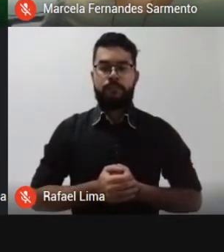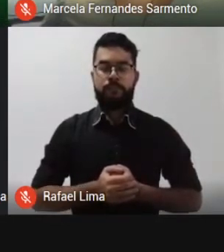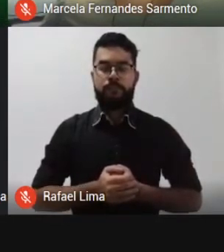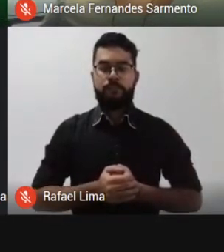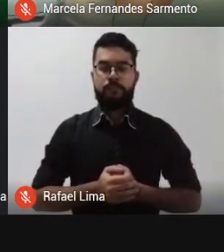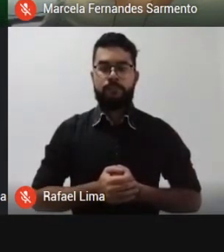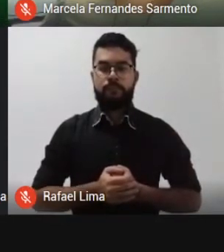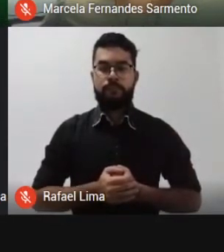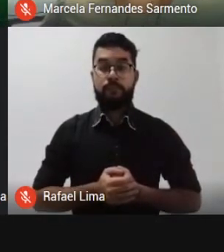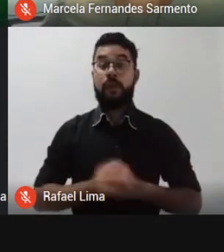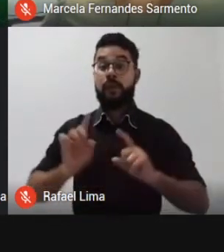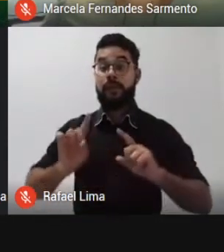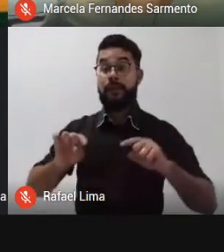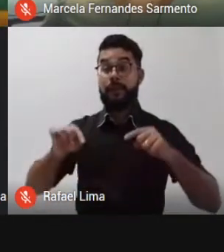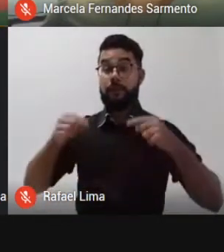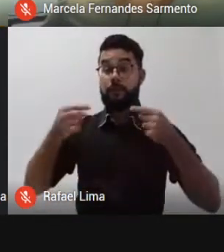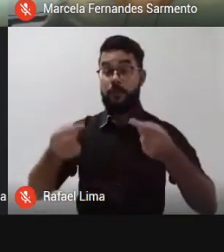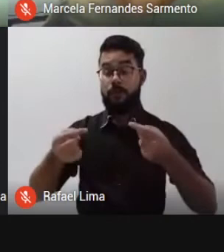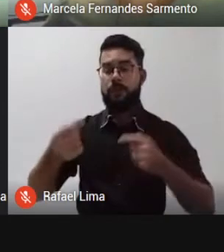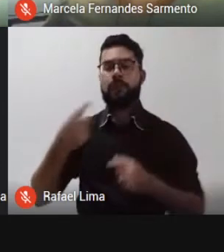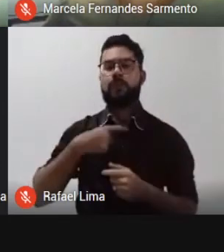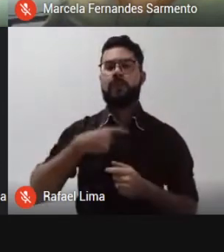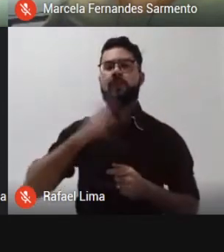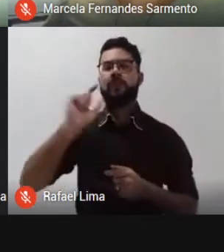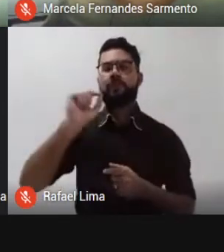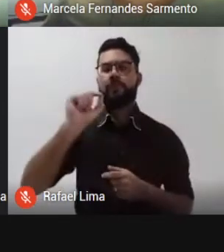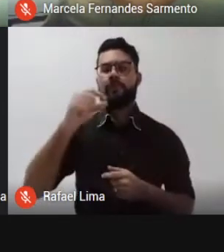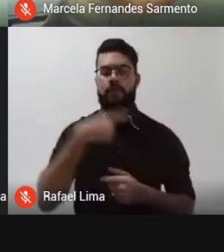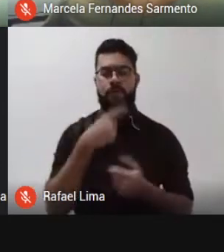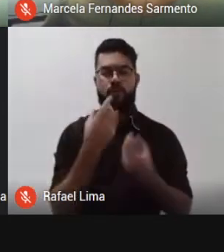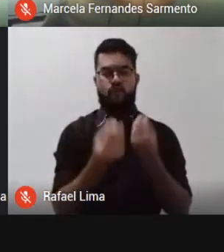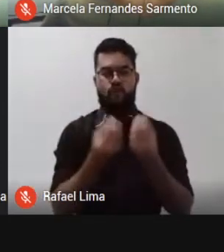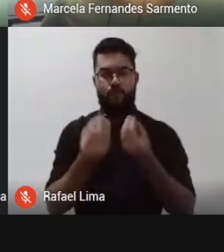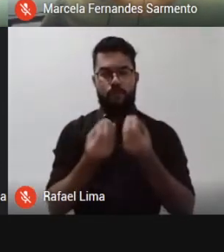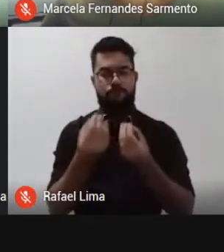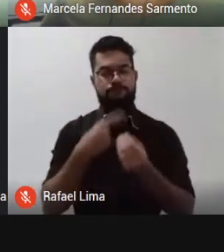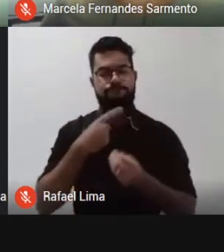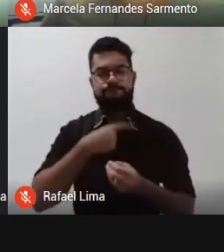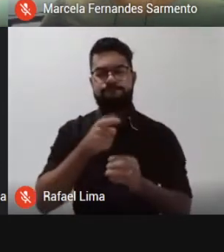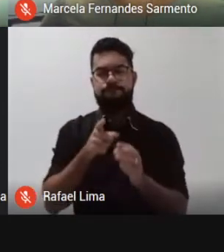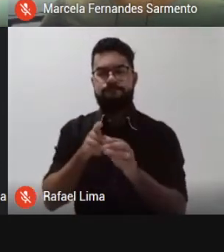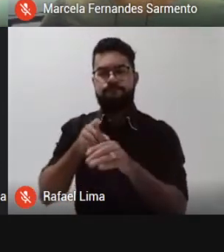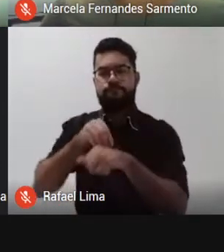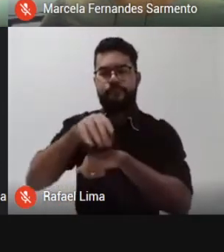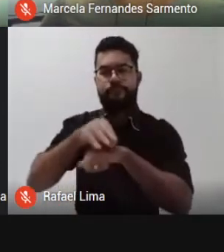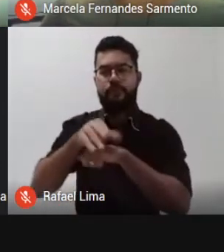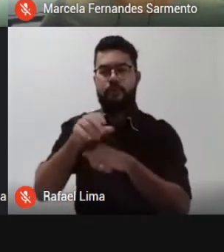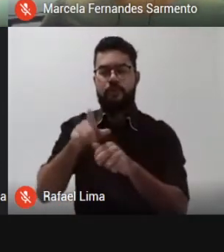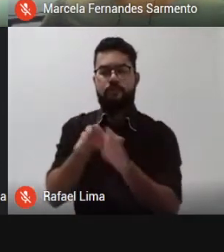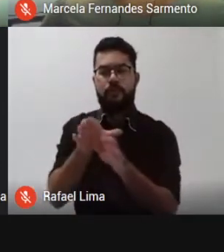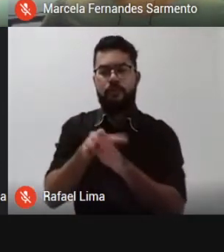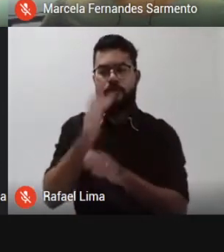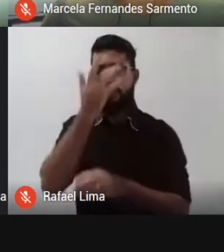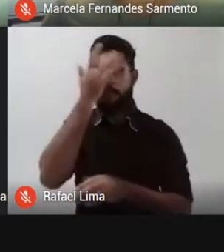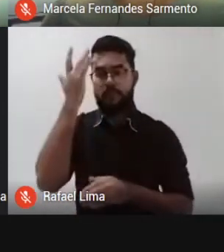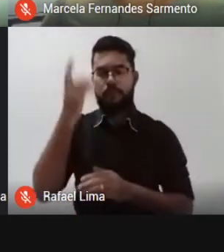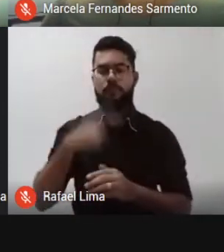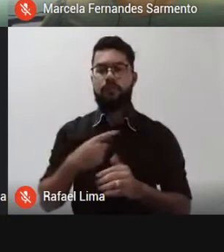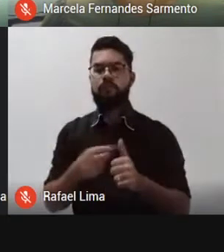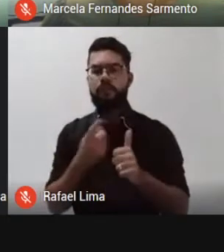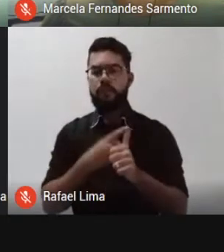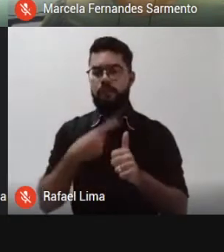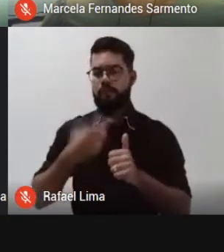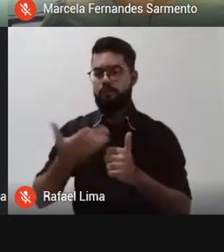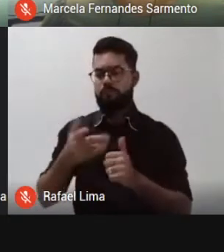Depois, a gente partiu para a concepção, né? Então, a gente foi a fase de bastante estudo, onde nossos alunos fizeram bastante pesquisa sobre